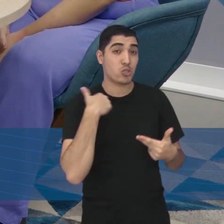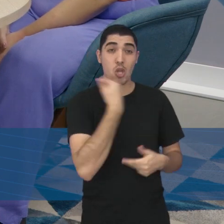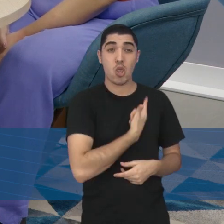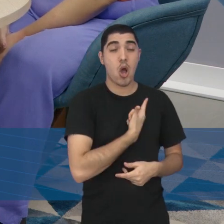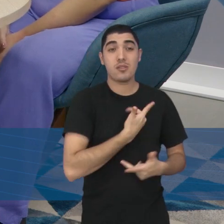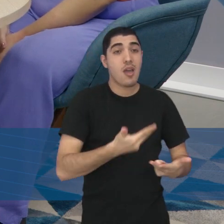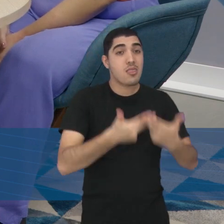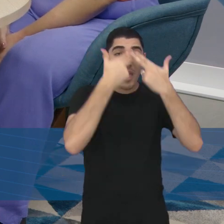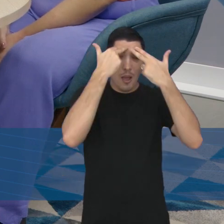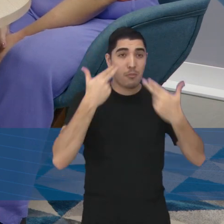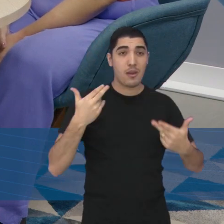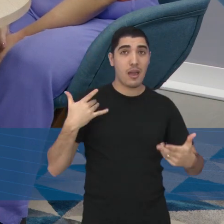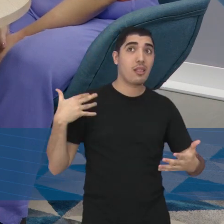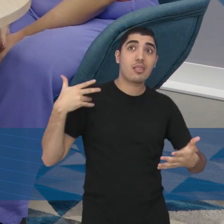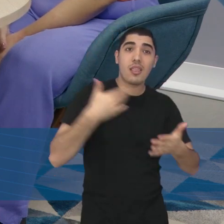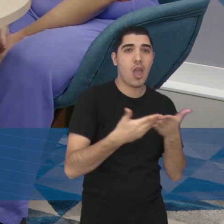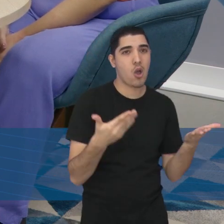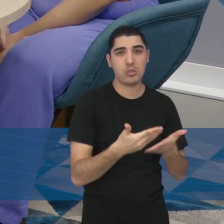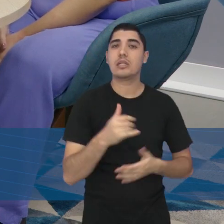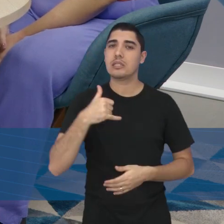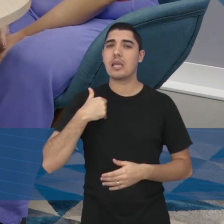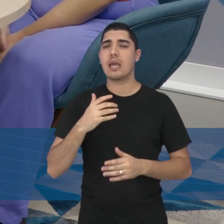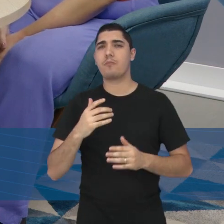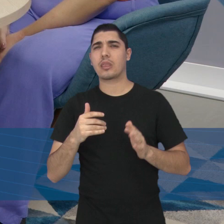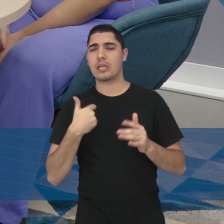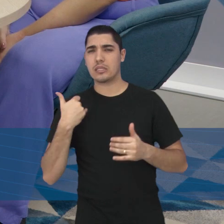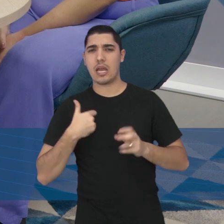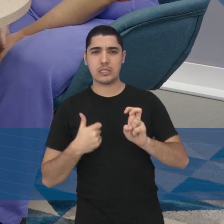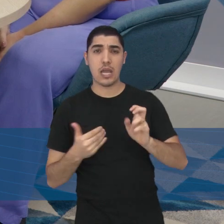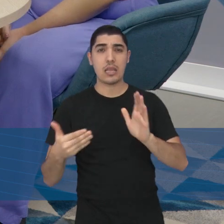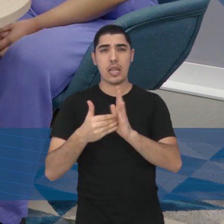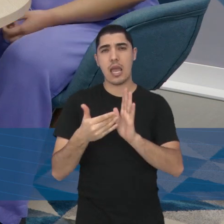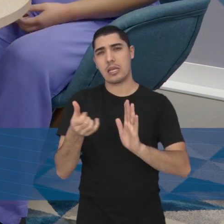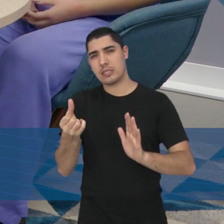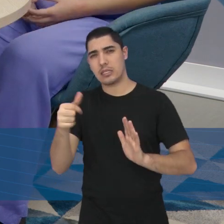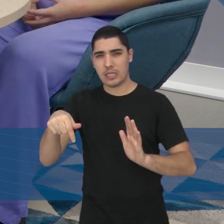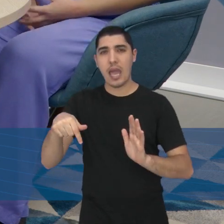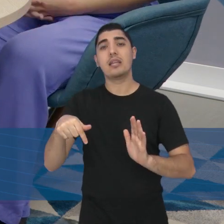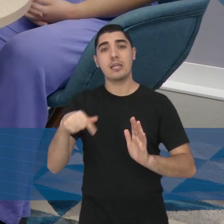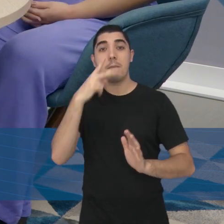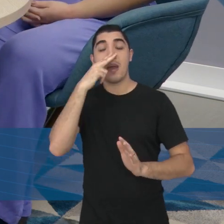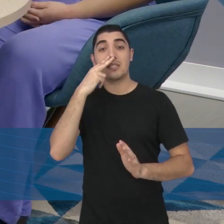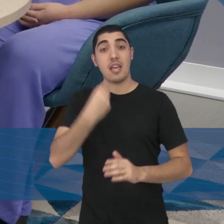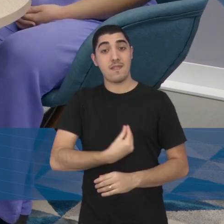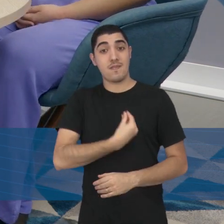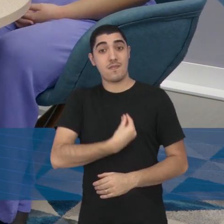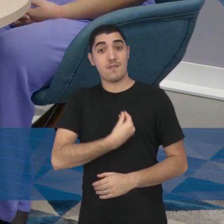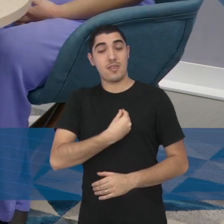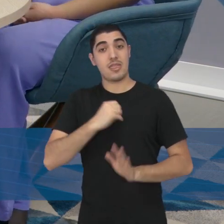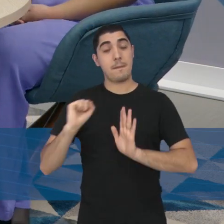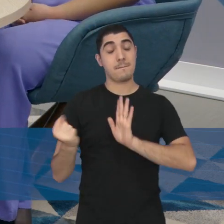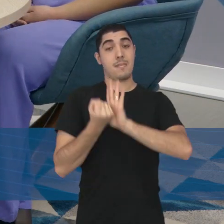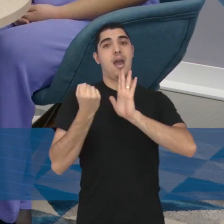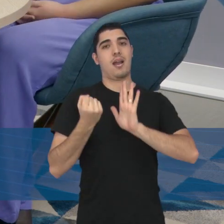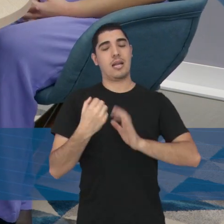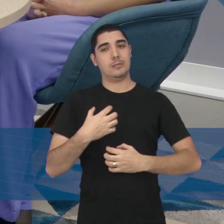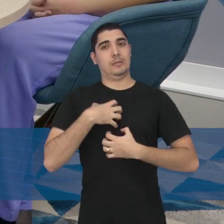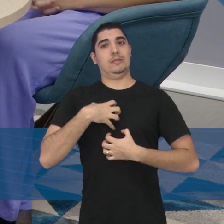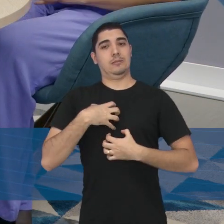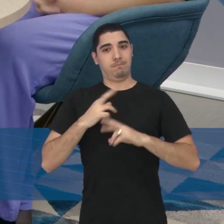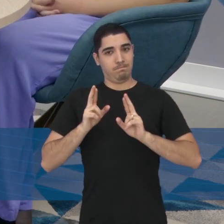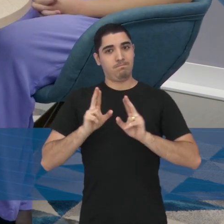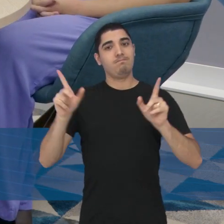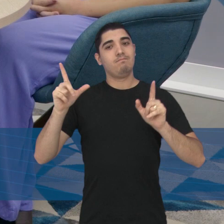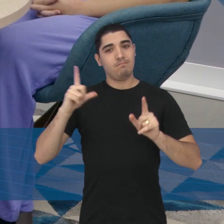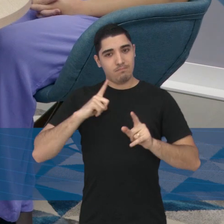na primeira infância, né, até os 6, 7 anos de idade, né? É muito importante. Sim, marca a vida, né, como um todo, pode definir,